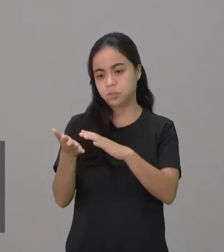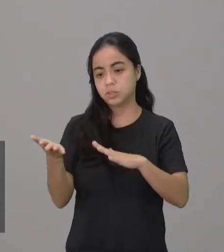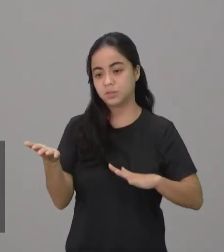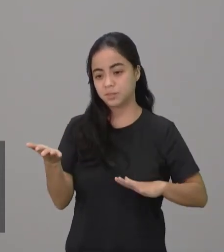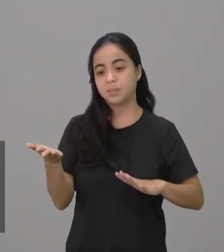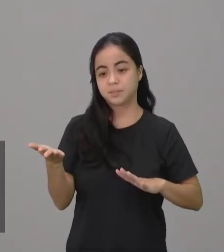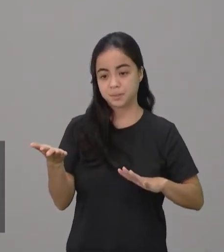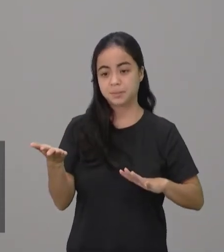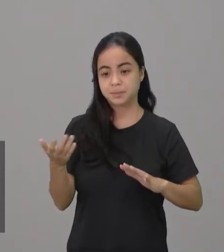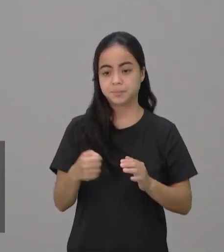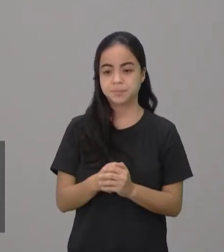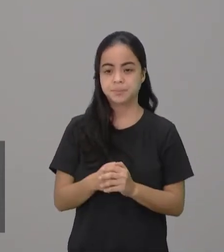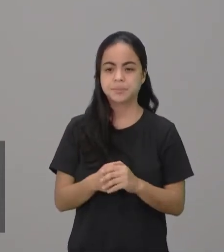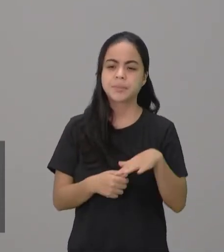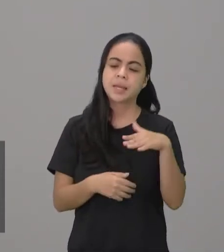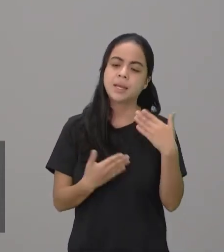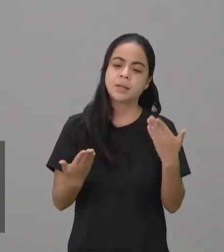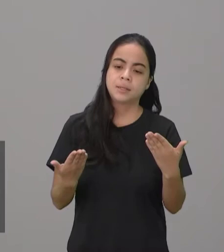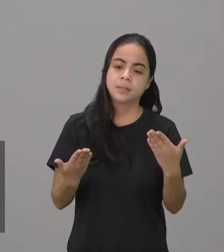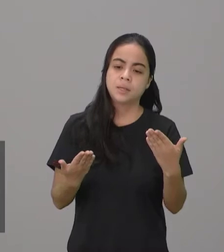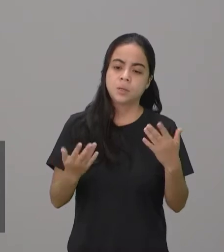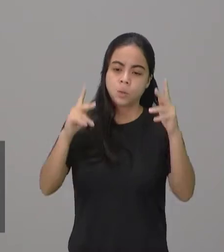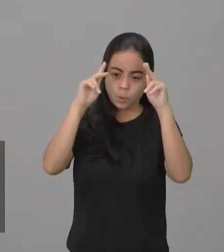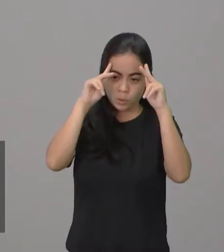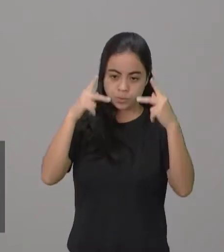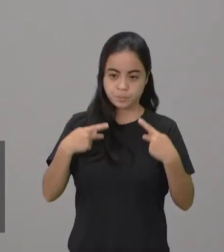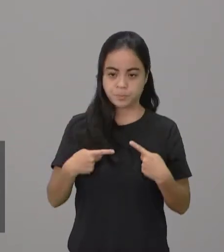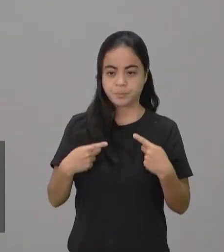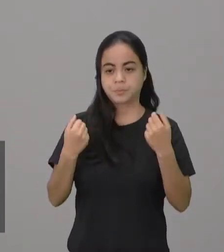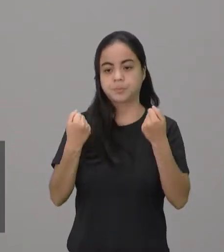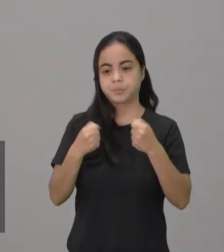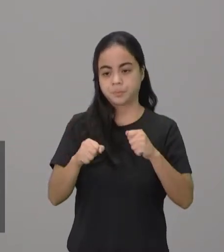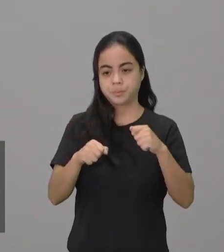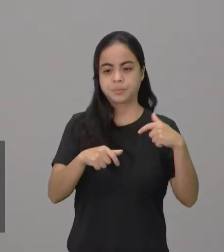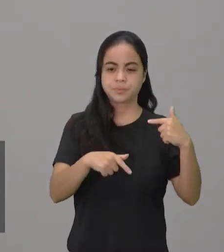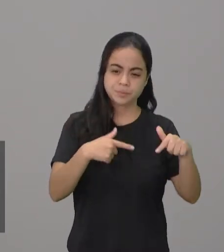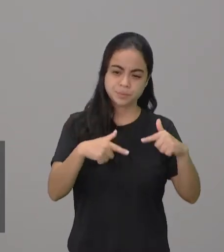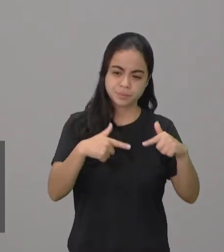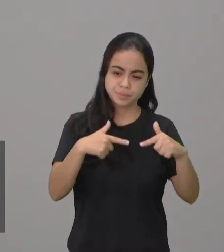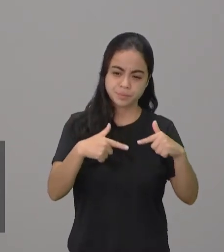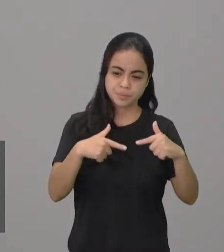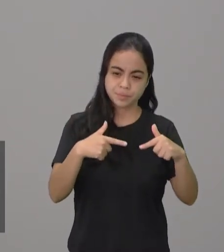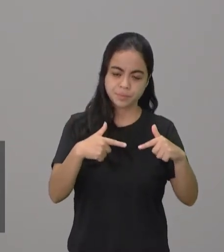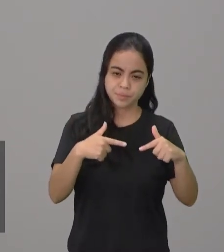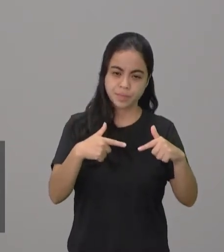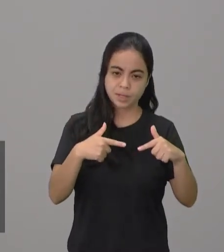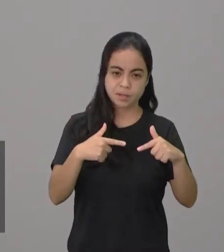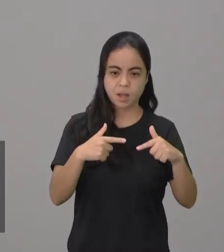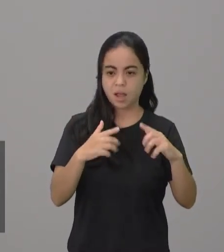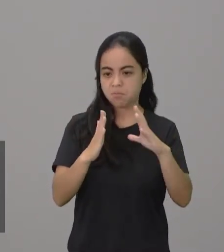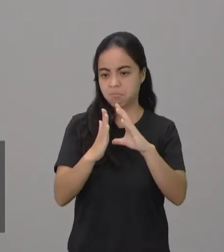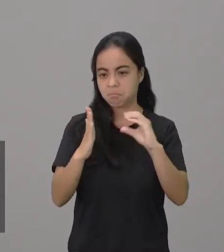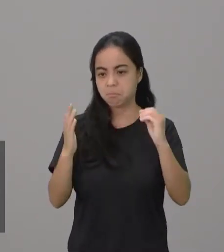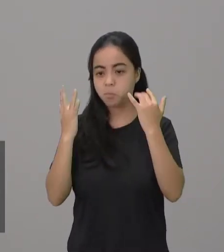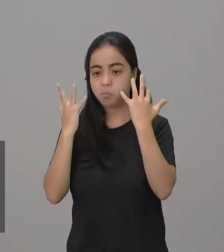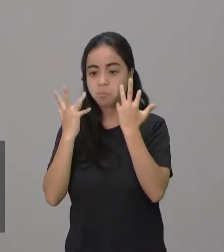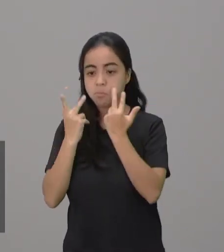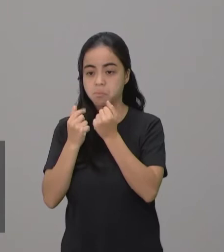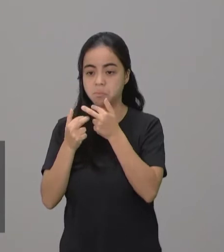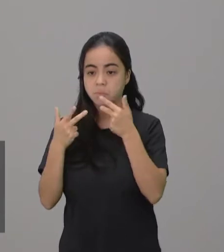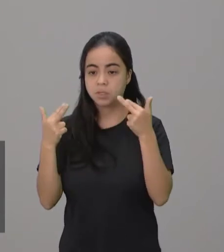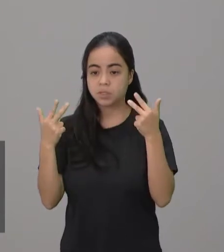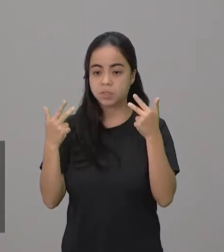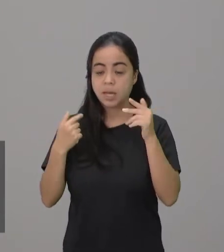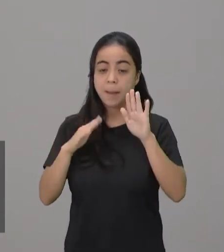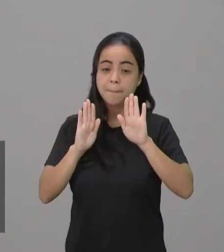atividades, né? Aliás, um ser humano, ele poderia trabalhar de uma forma idêntica de qualquer outro animal, se não